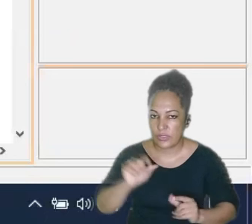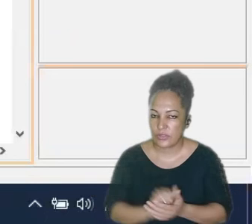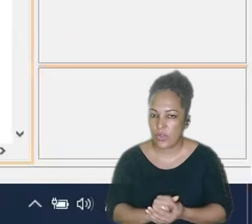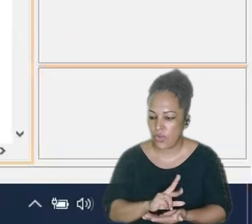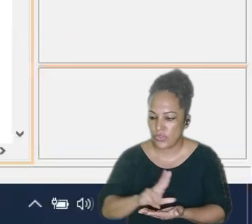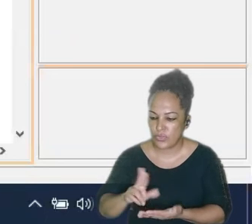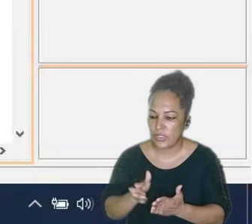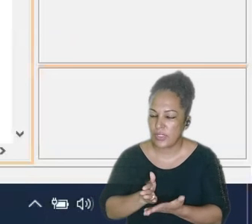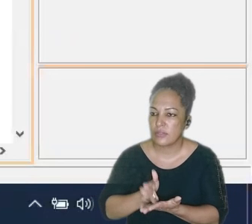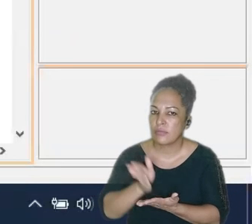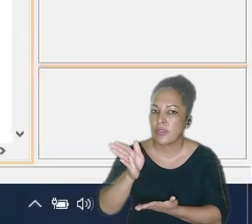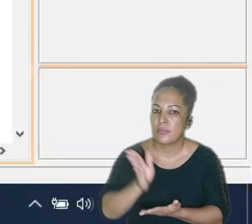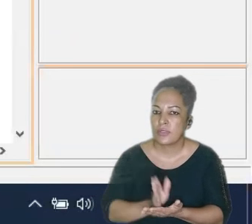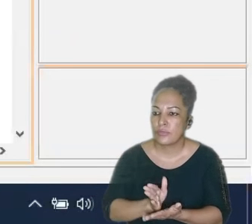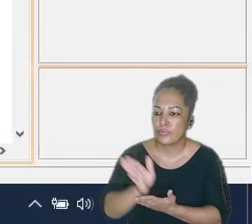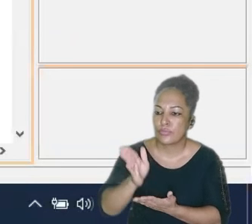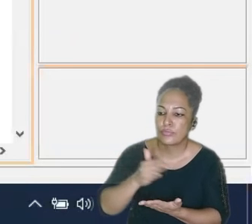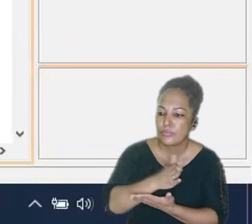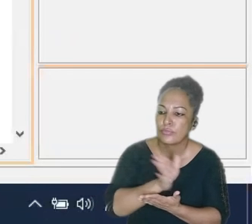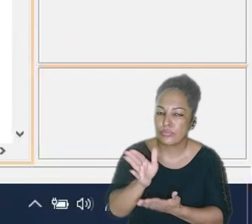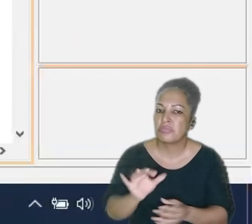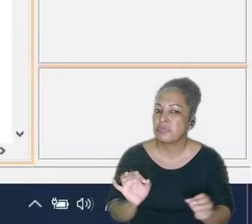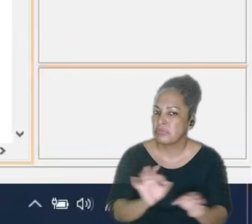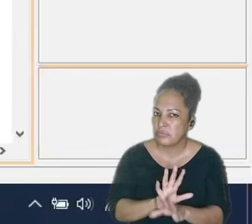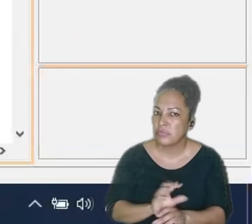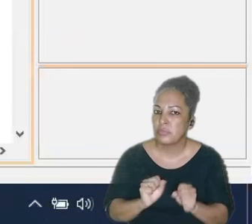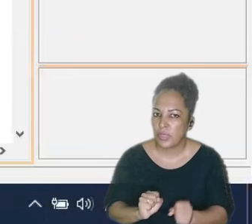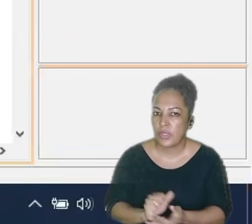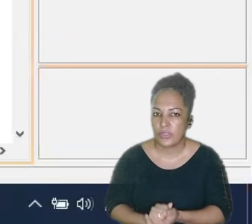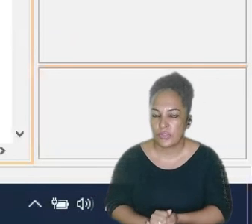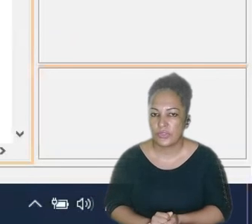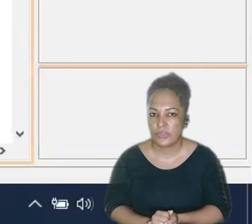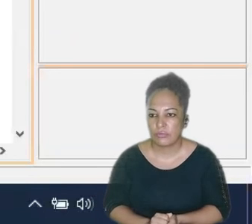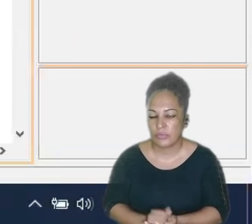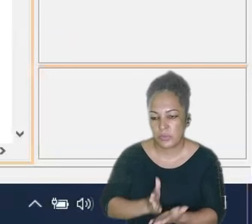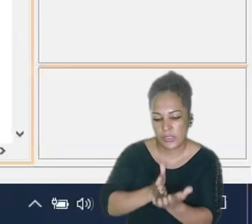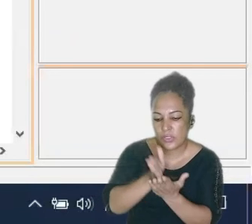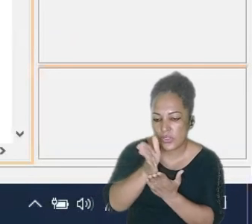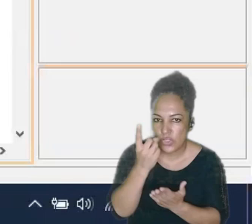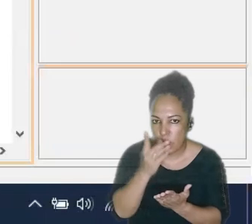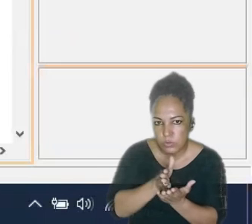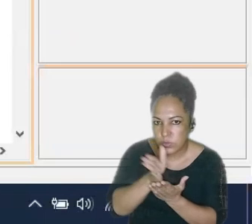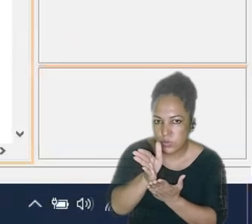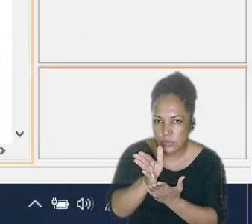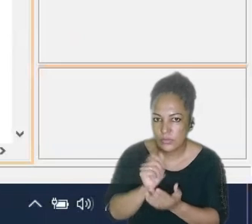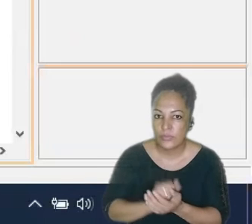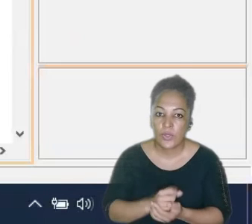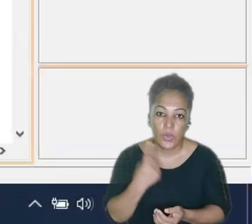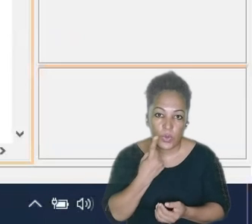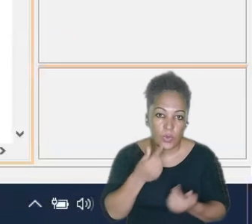está relacionado a um trecho só ou vários trechos? Ele pode estar relacionado a vários trechos? A vários trechos. E esse ônibus para existir precisa de trecho?